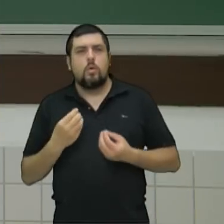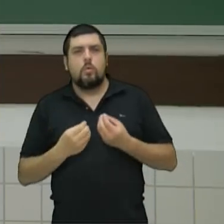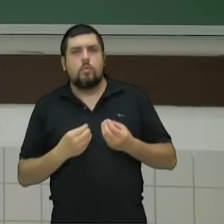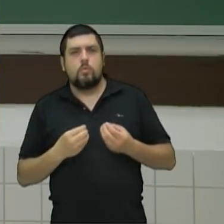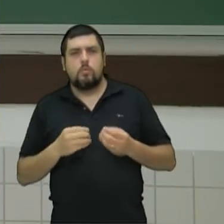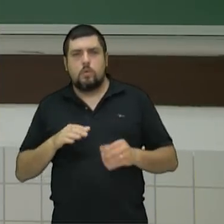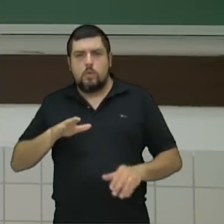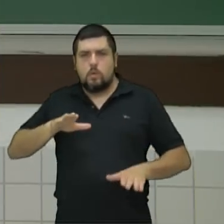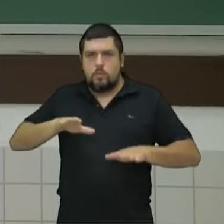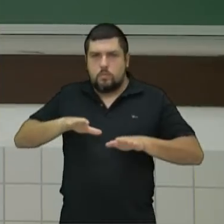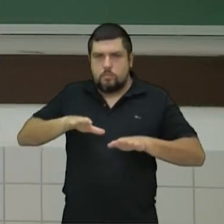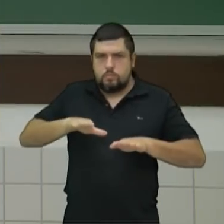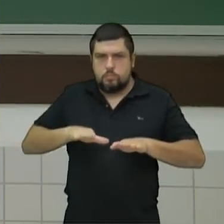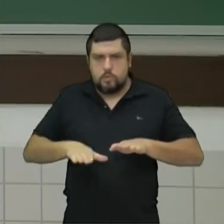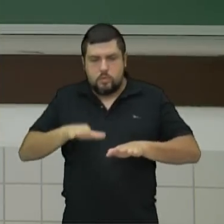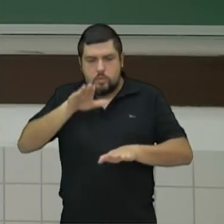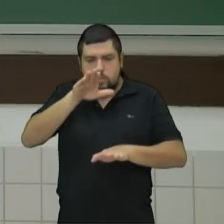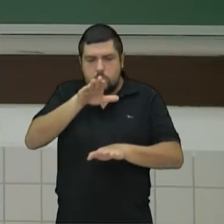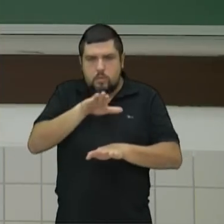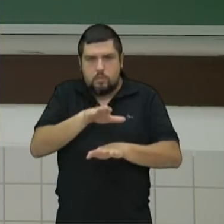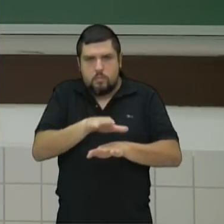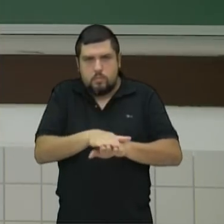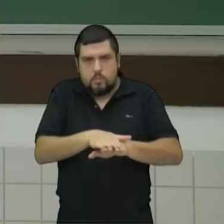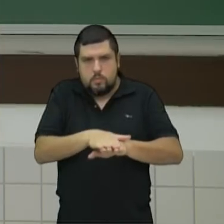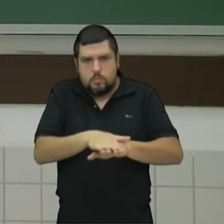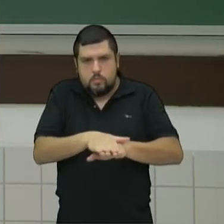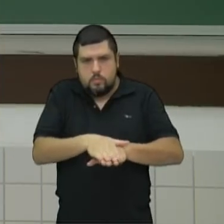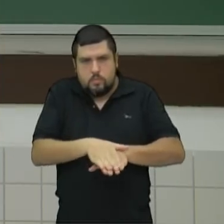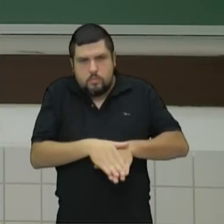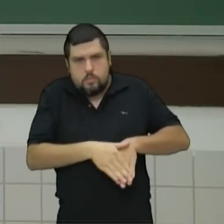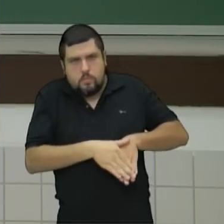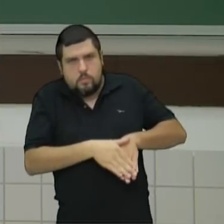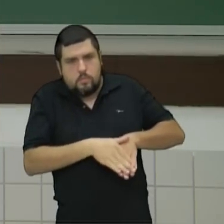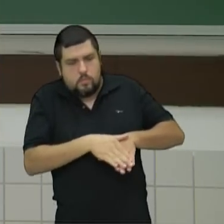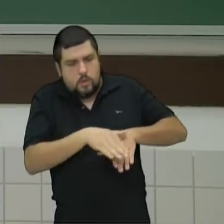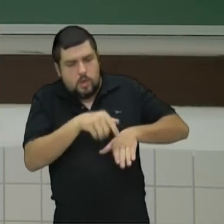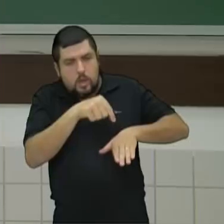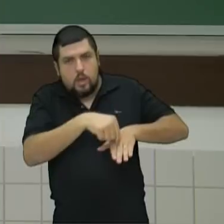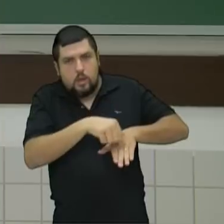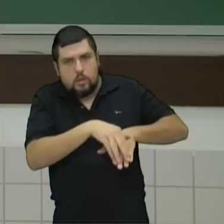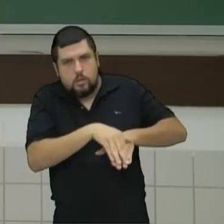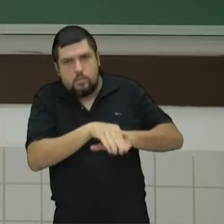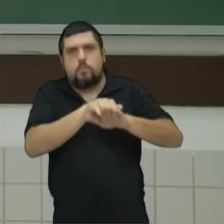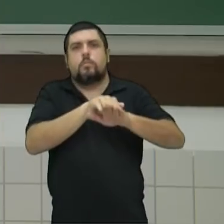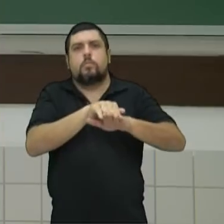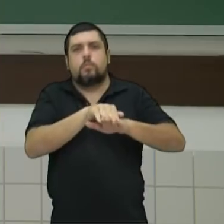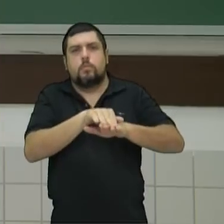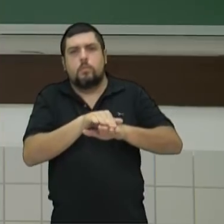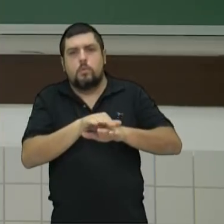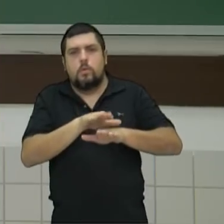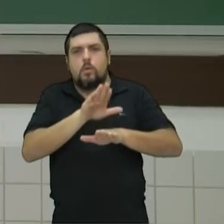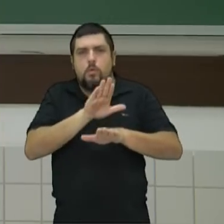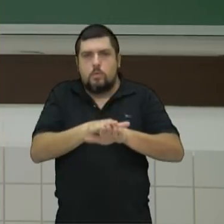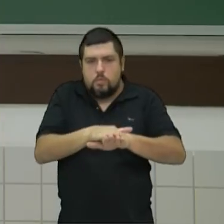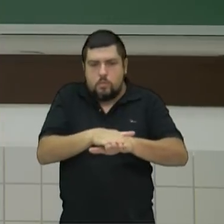solo para trás e o atrito empurra para frente. Ou seja, ação,